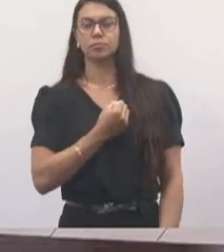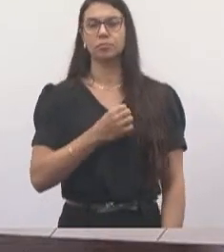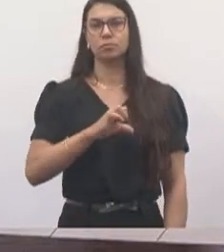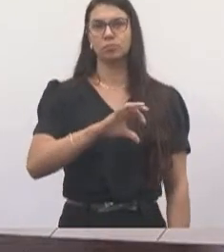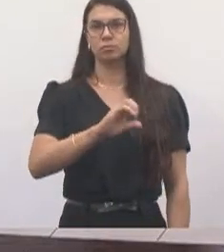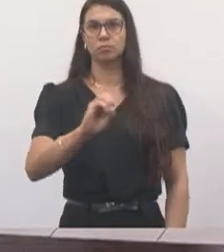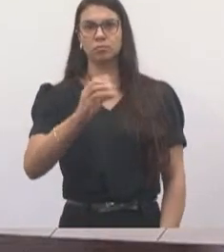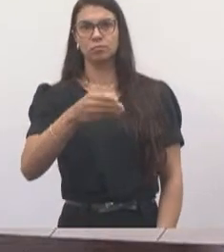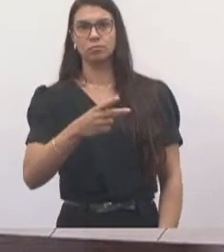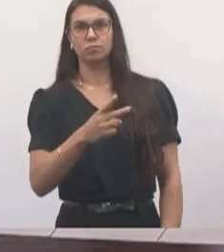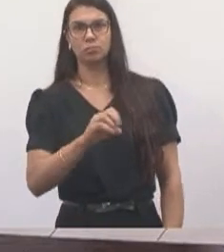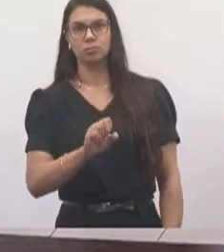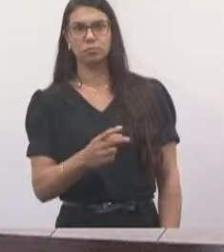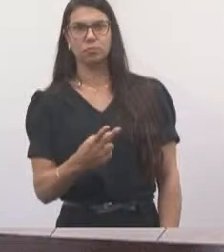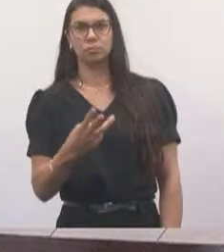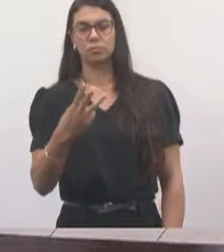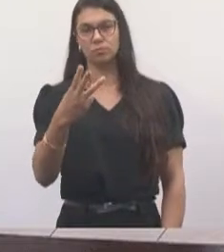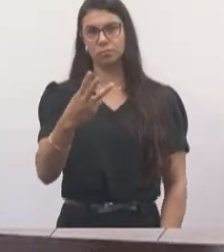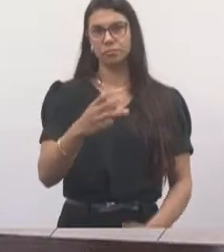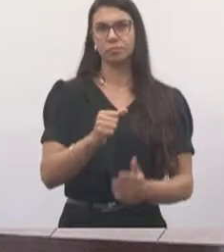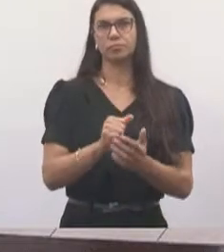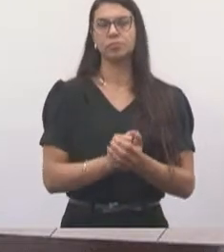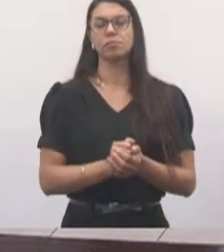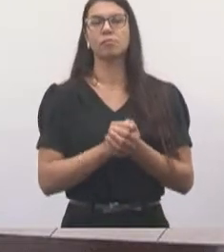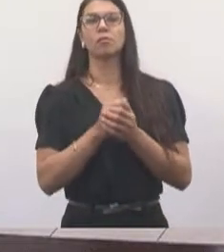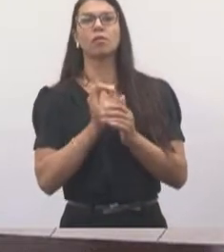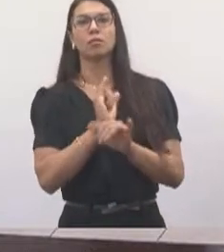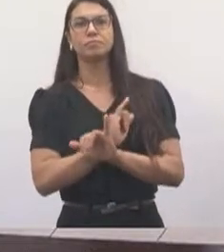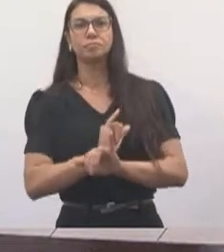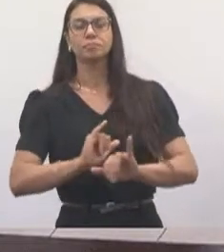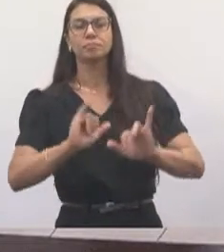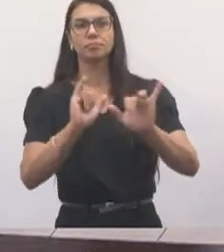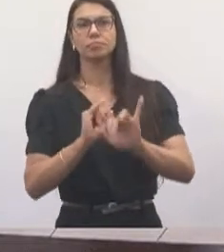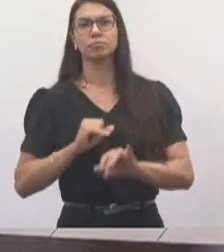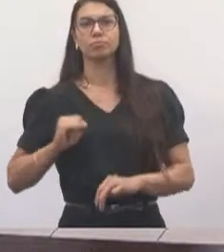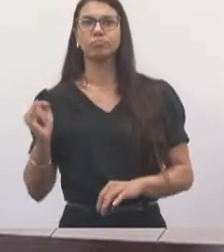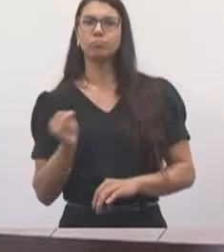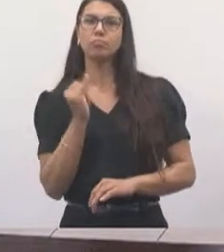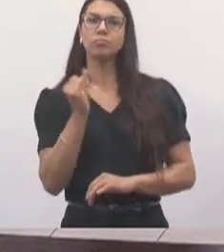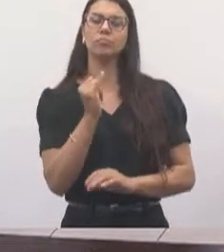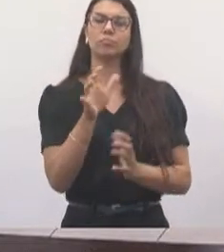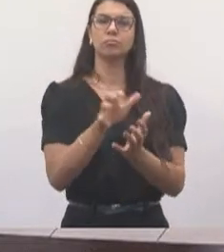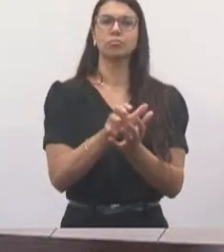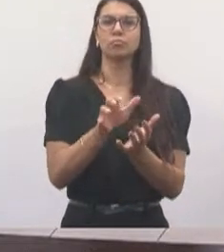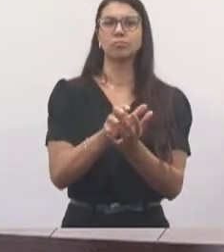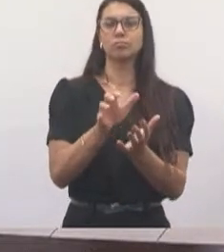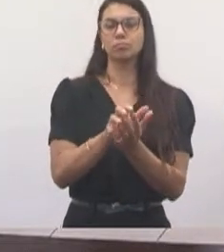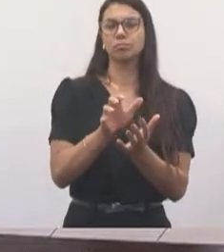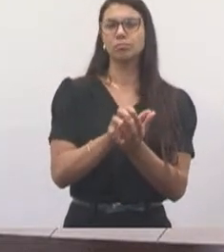90/22 declara de utilidade pública Associação de clubes de futebol amador de Jacareí autoria Vereador Paul